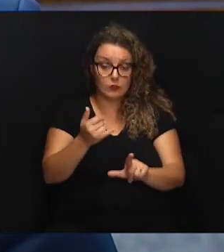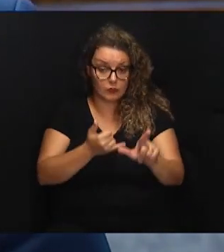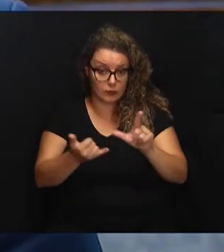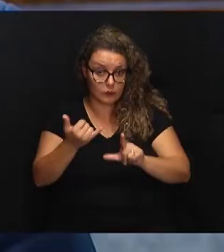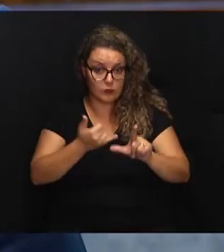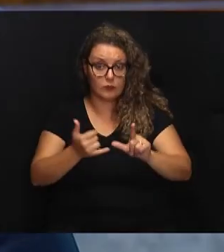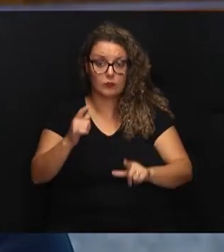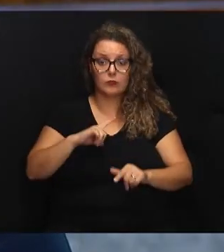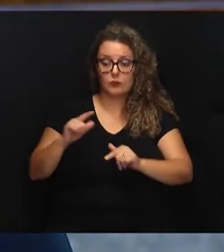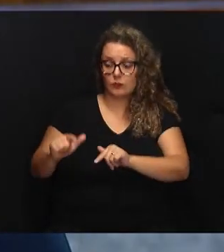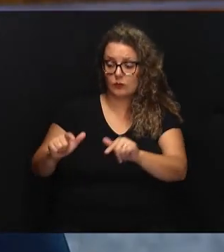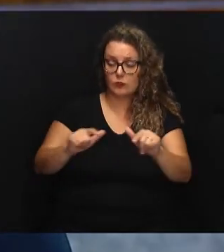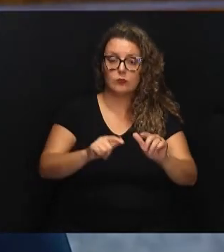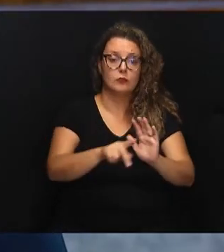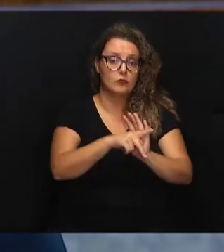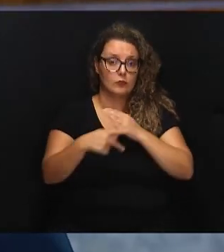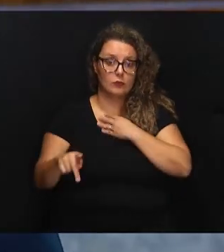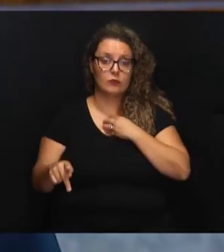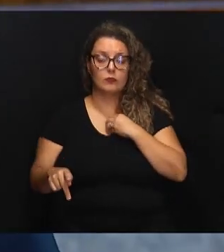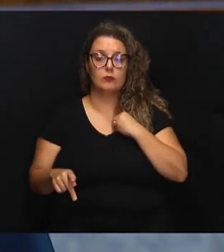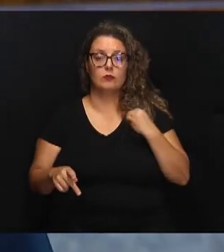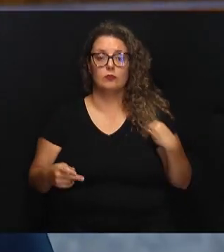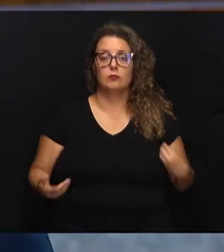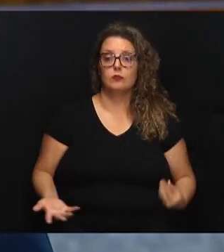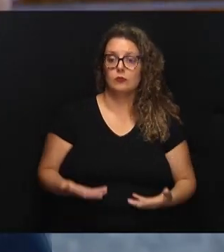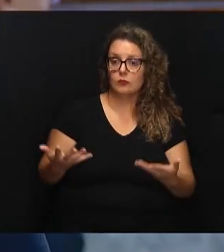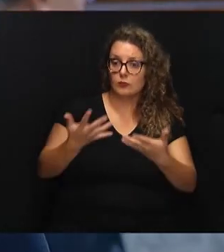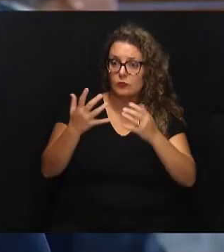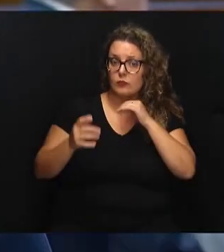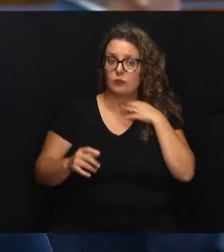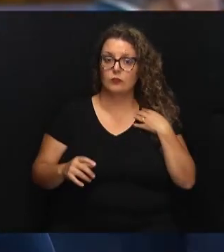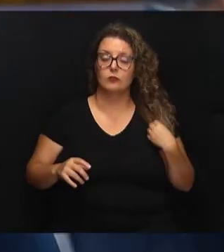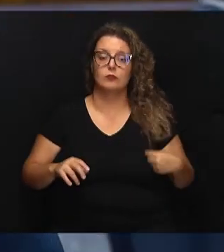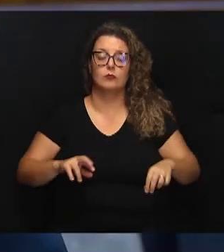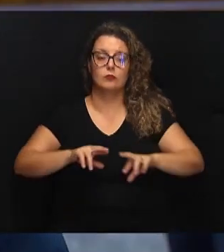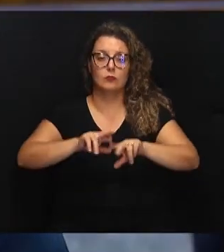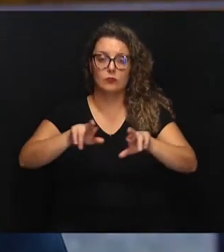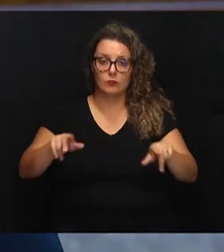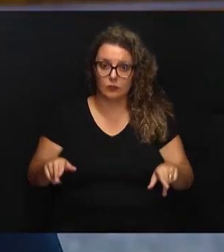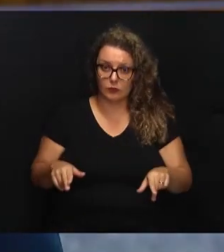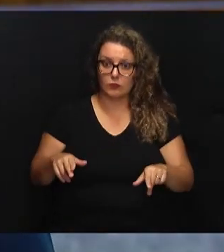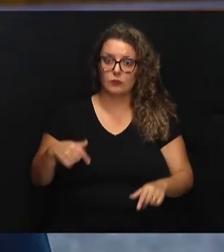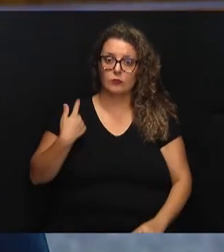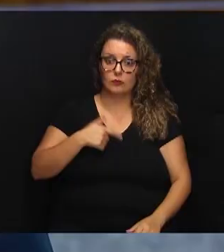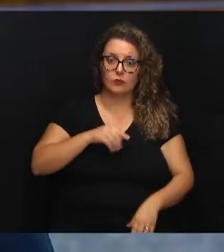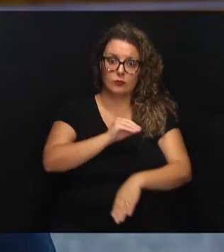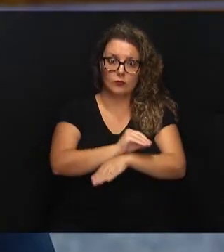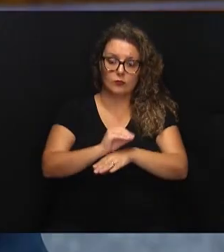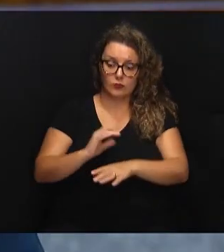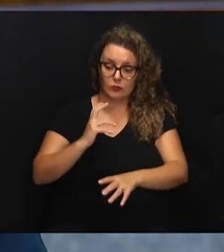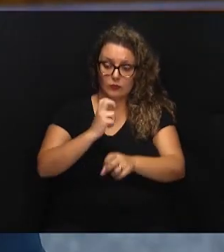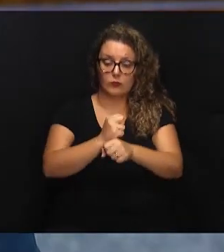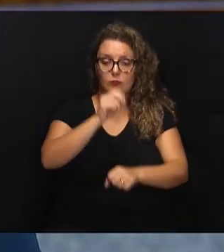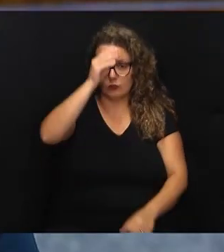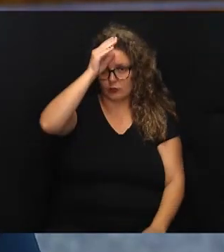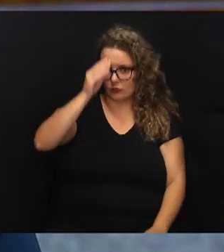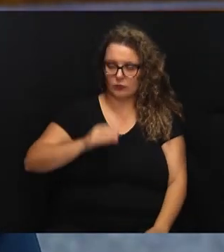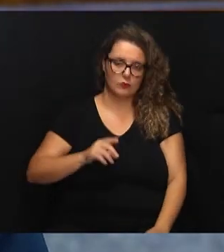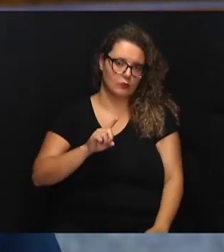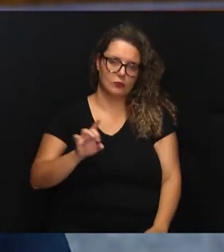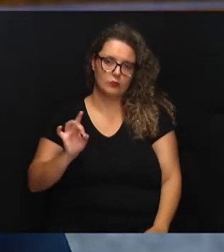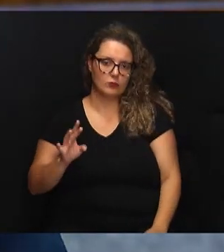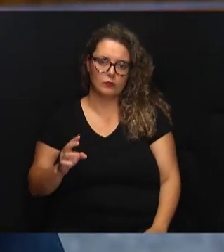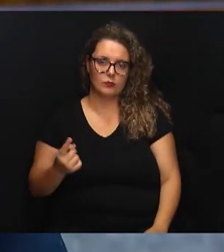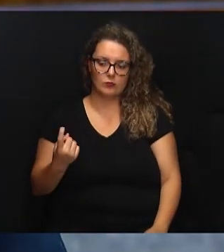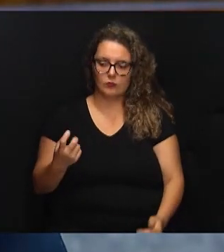tem os ambientes deles, eles têm estímulos diferentes, então nós precisamos cuidar no total do cidadão e não apenas de um